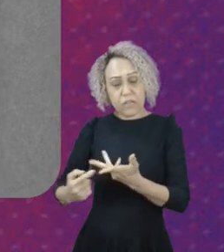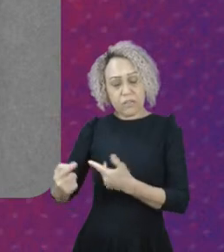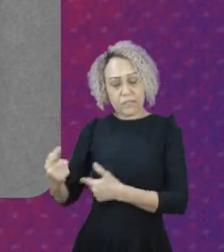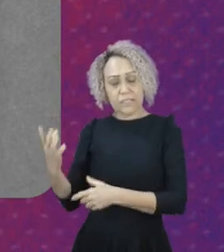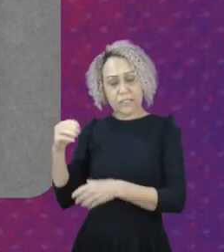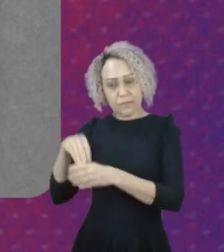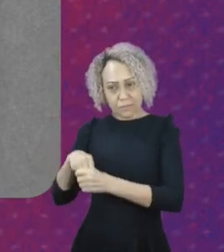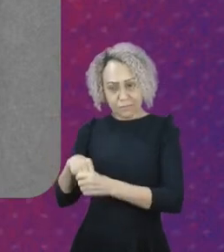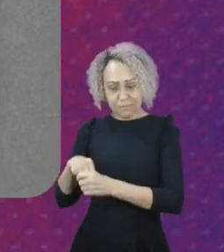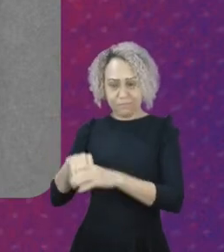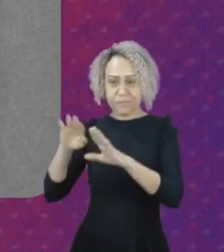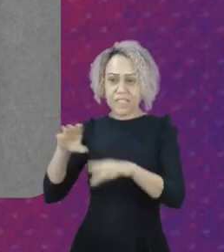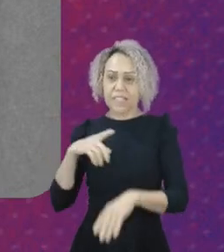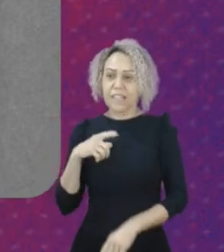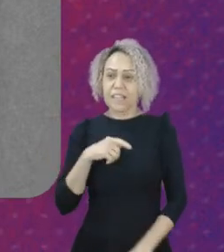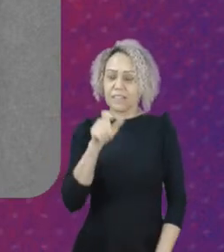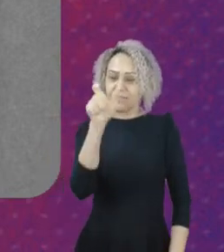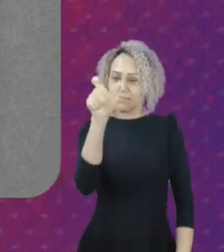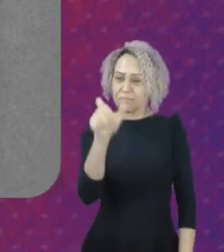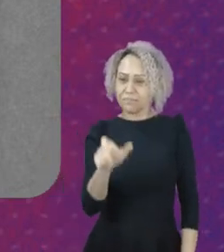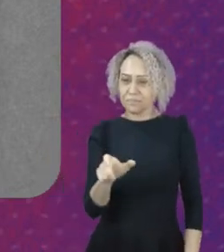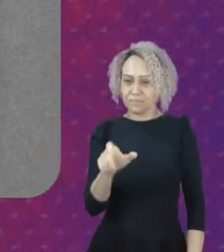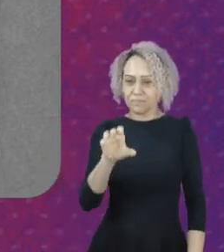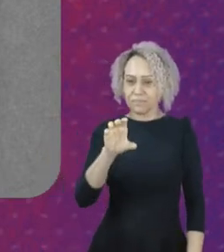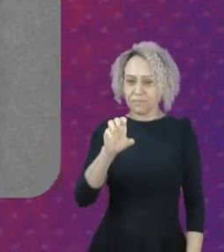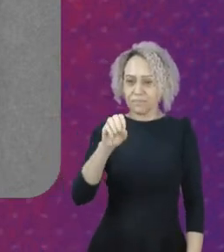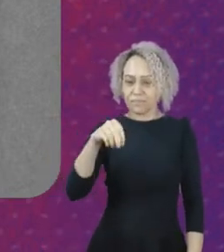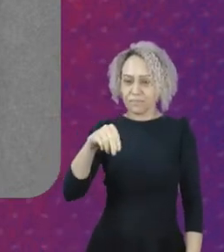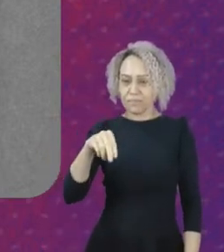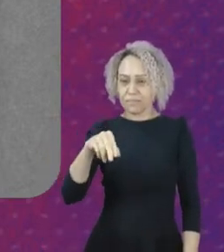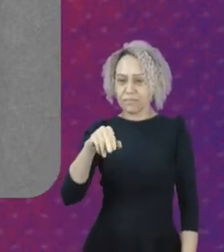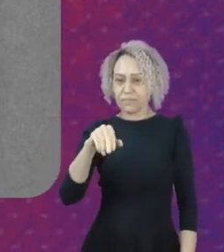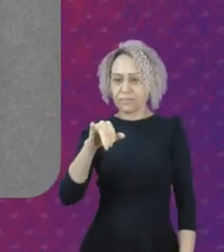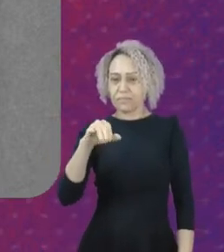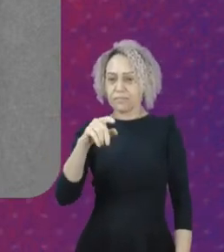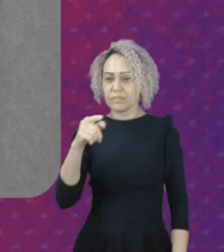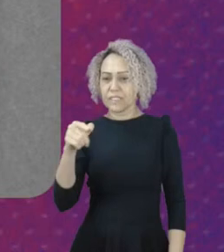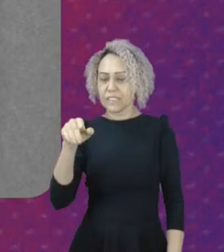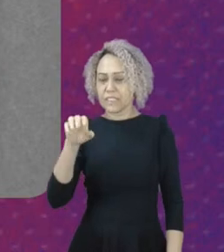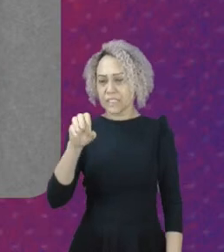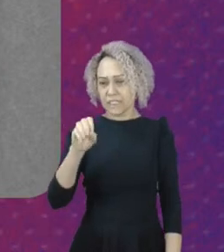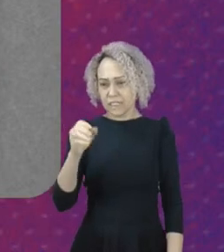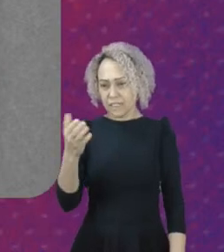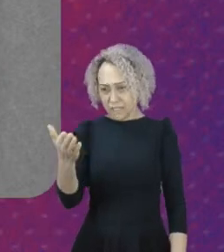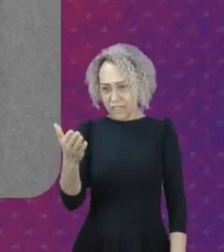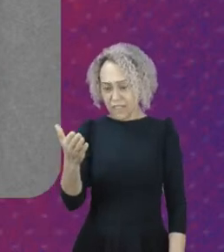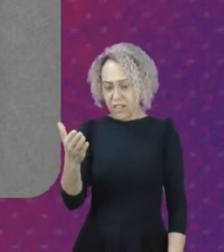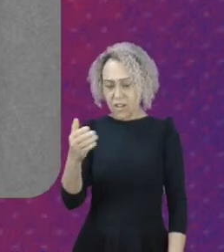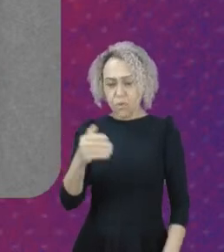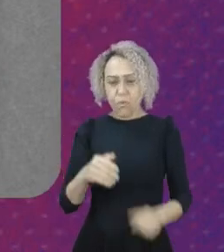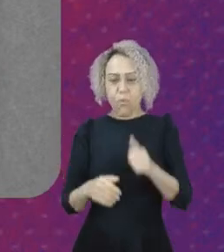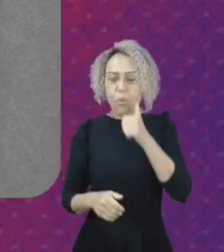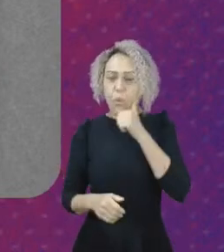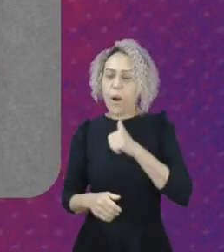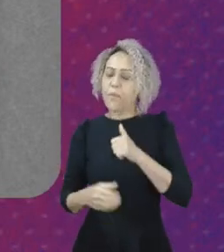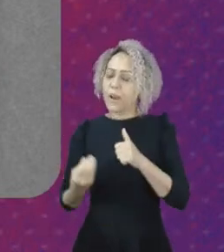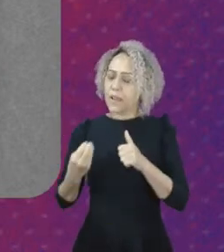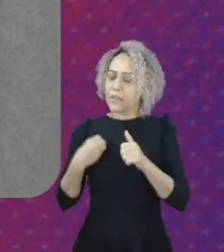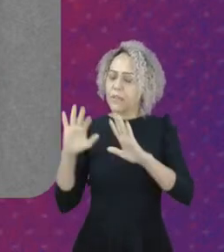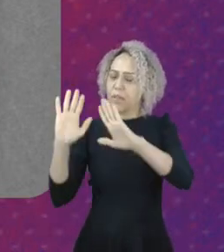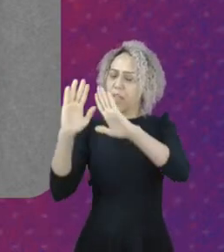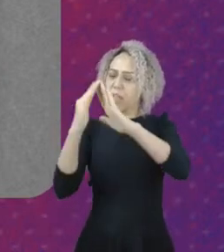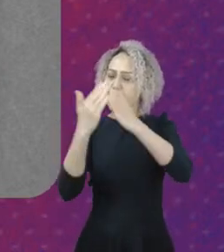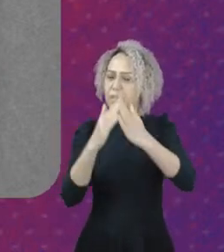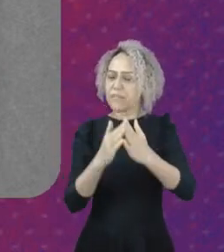Evaristo, que é uma grande escritora, né, brasileira, que veio da periferia, que é uma pessoa negra, né, e que